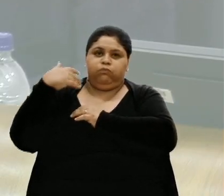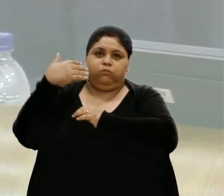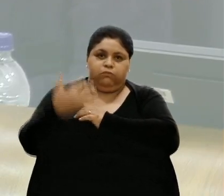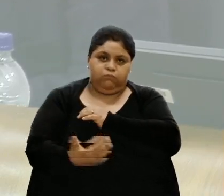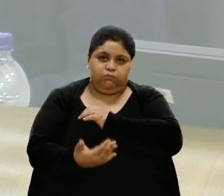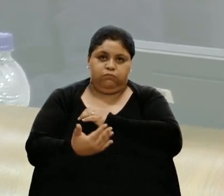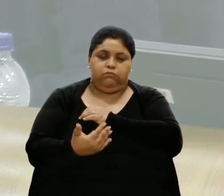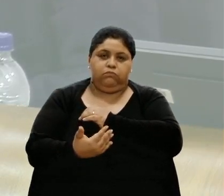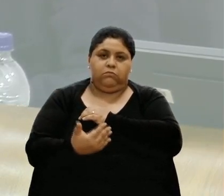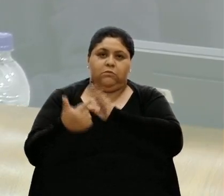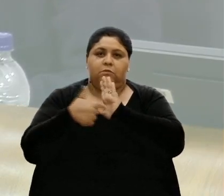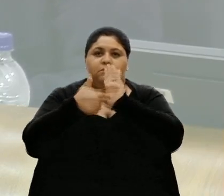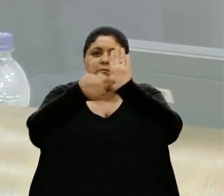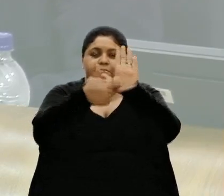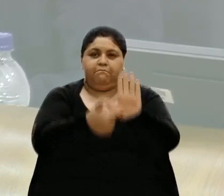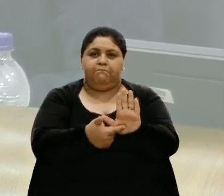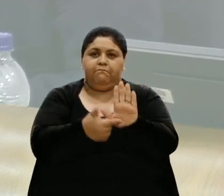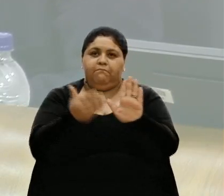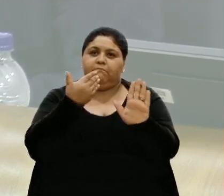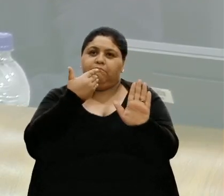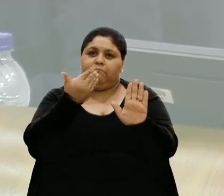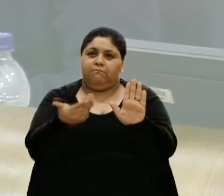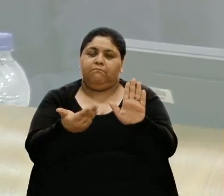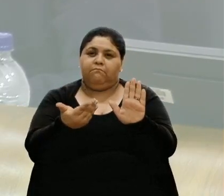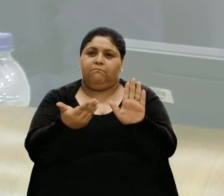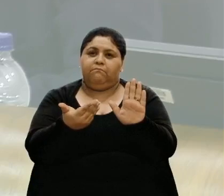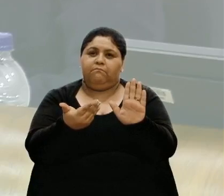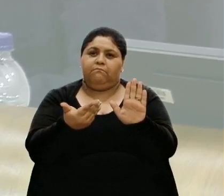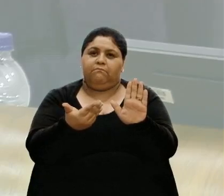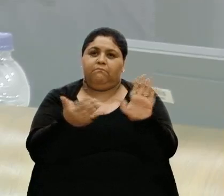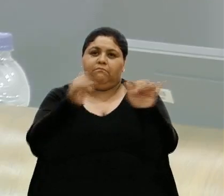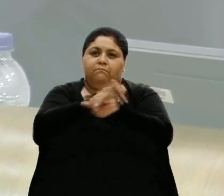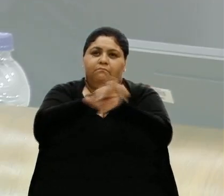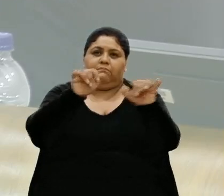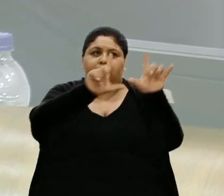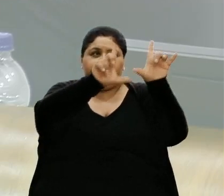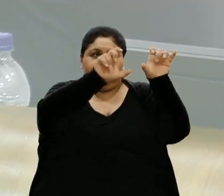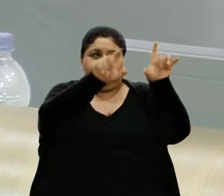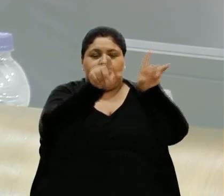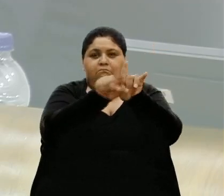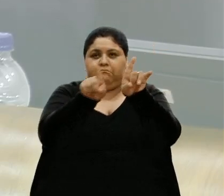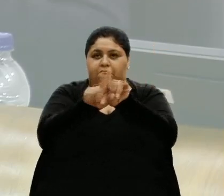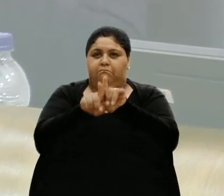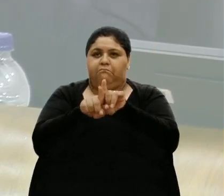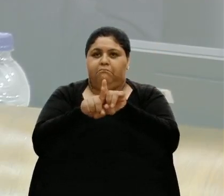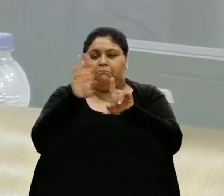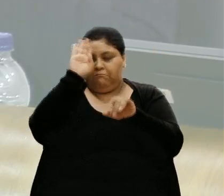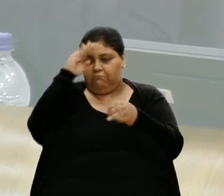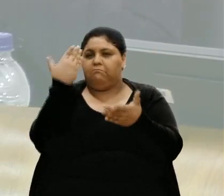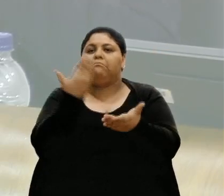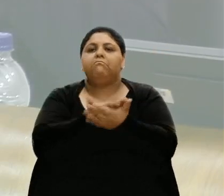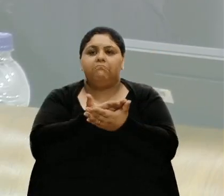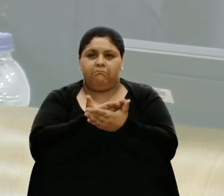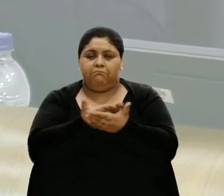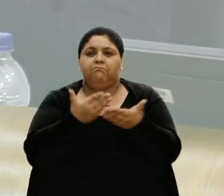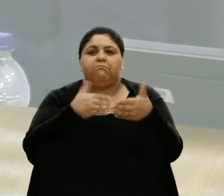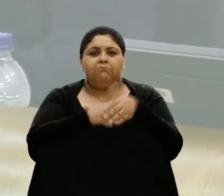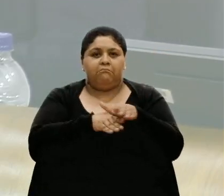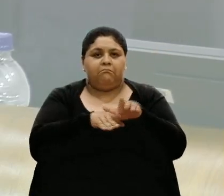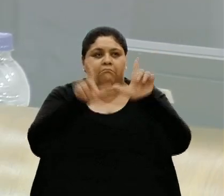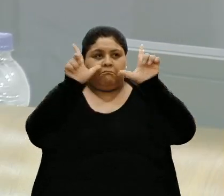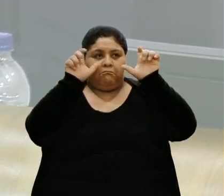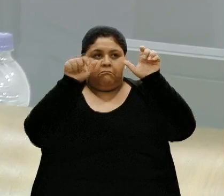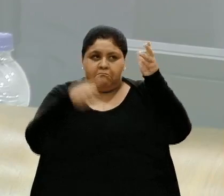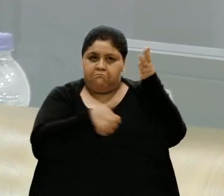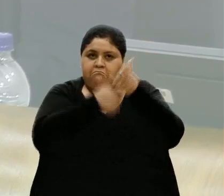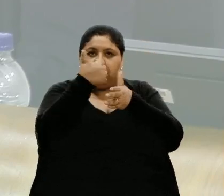Para a apresentação adequada desse evento, solicitamos as condições necessárias para a projeção de fotos no telão. Acreditamos que essa inclusão visual irá enriquecer a